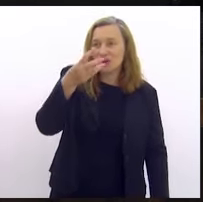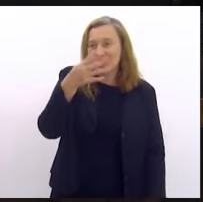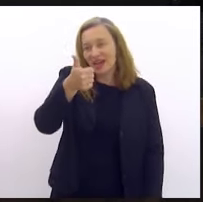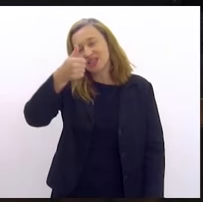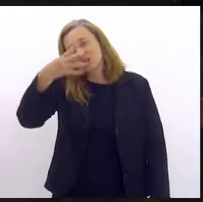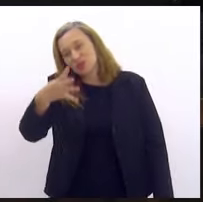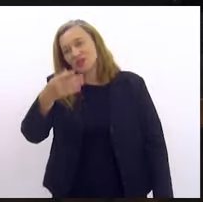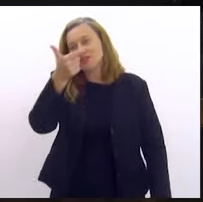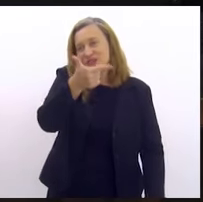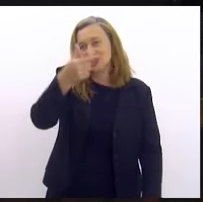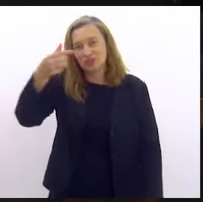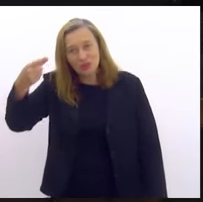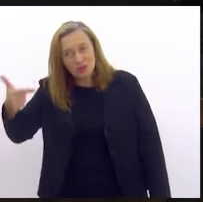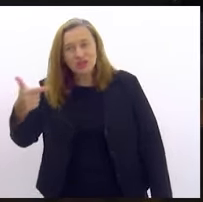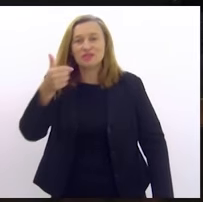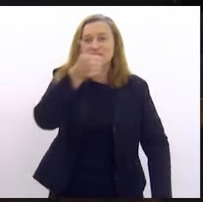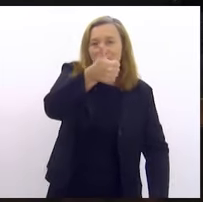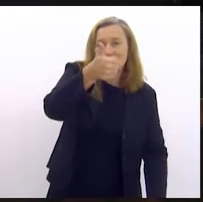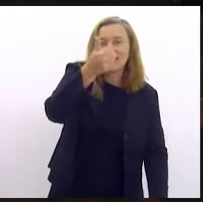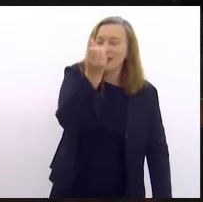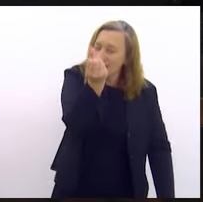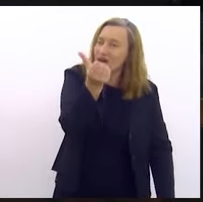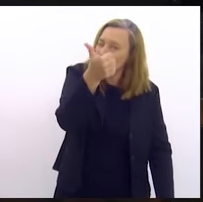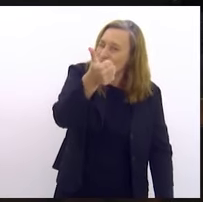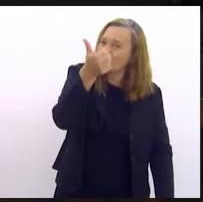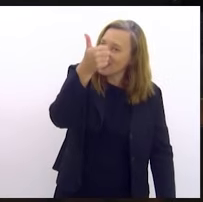6114/22, 6115/22,